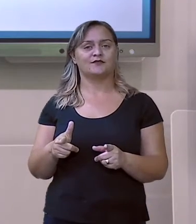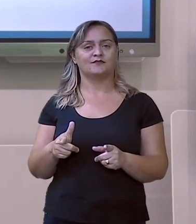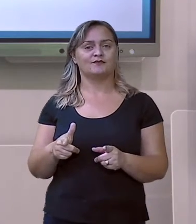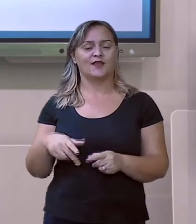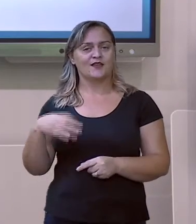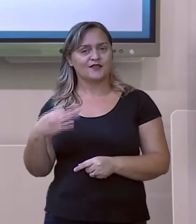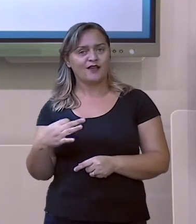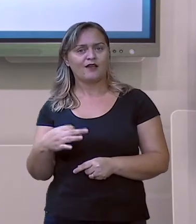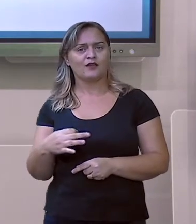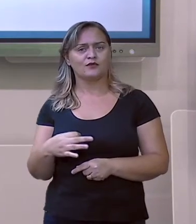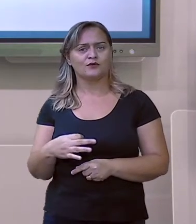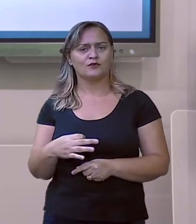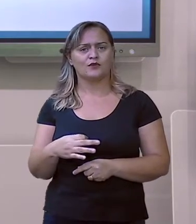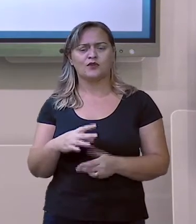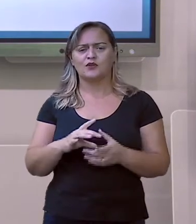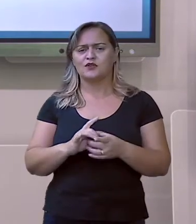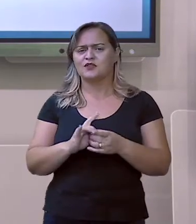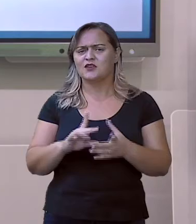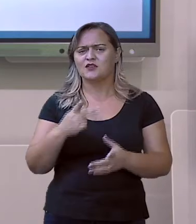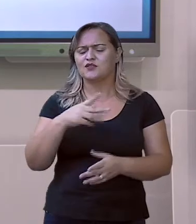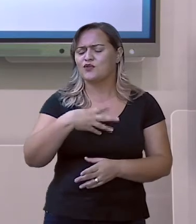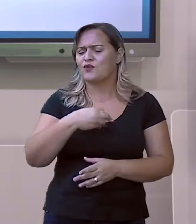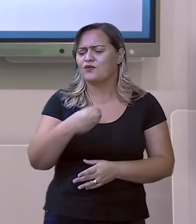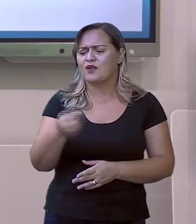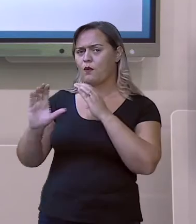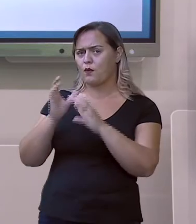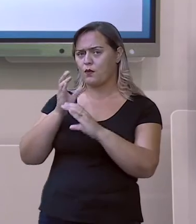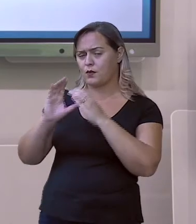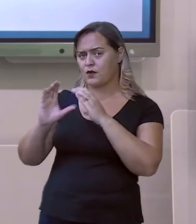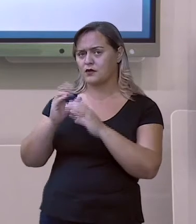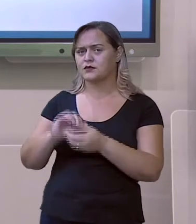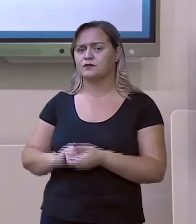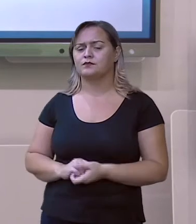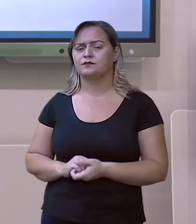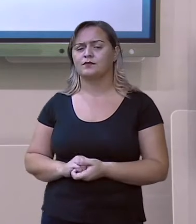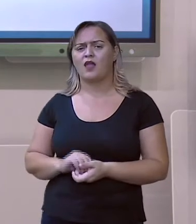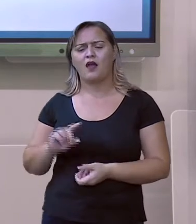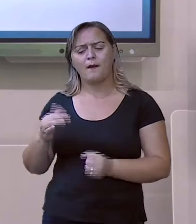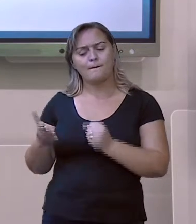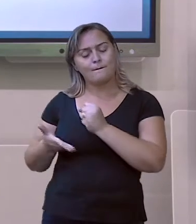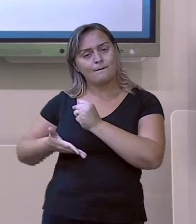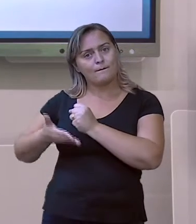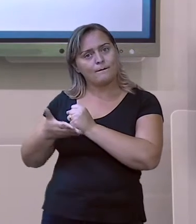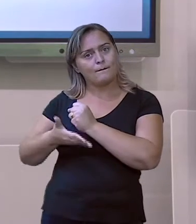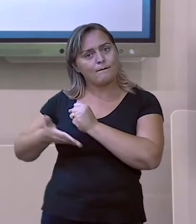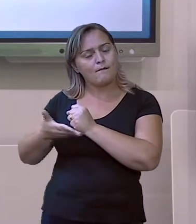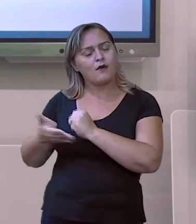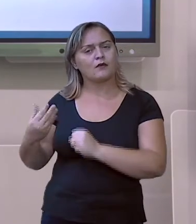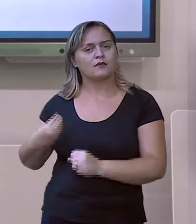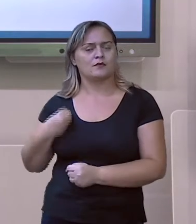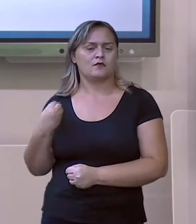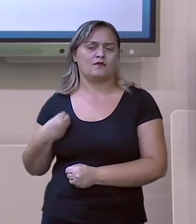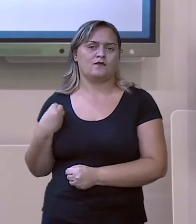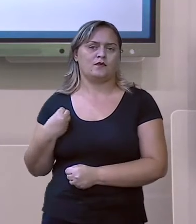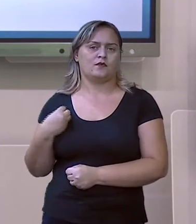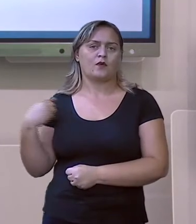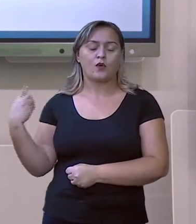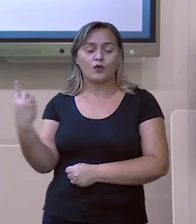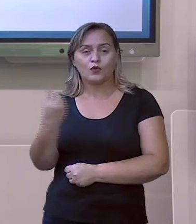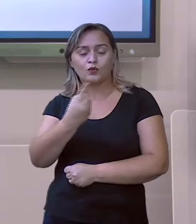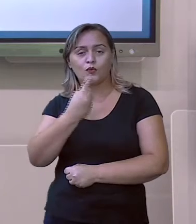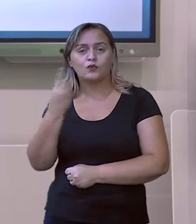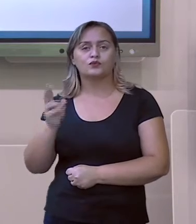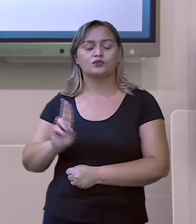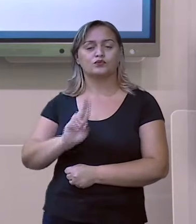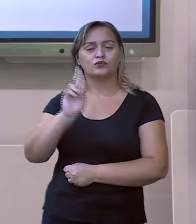novas, Deixe seu filho saber disso. A comunicação, A comunicação é a base da vida. Nós usamos a fala de